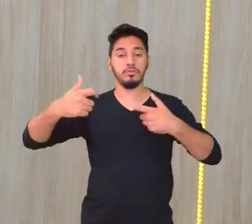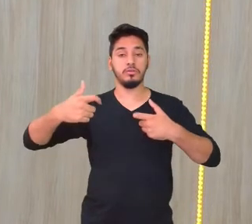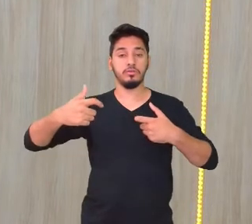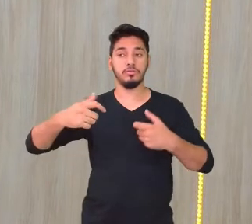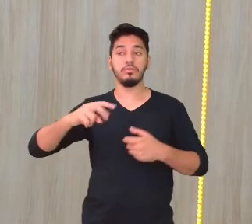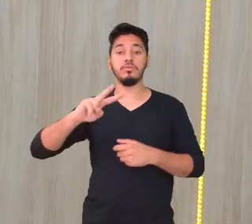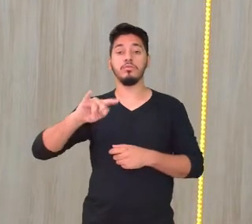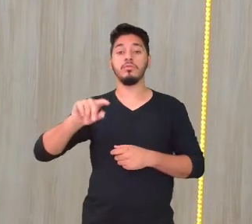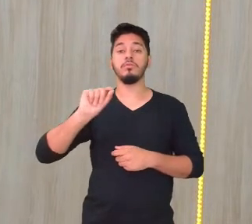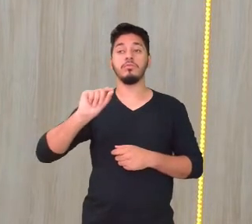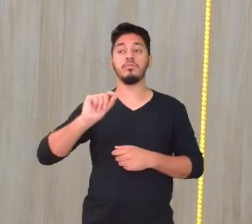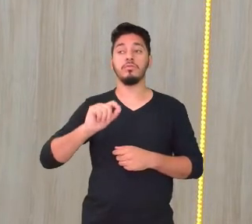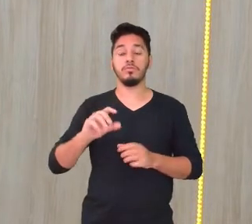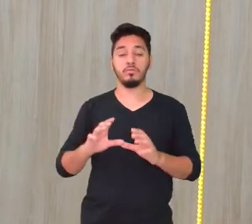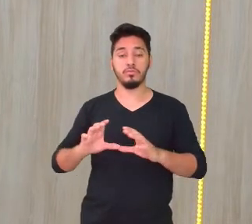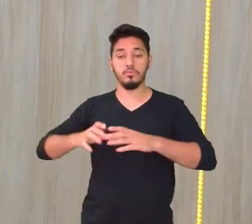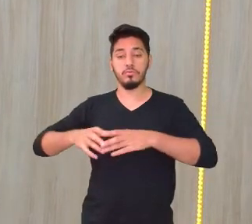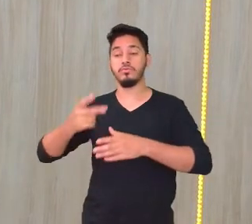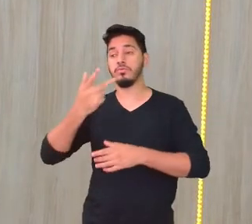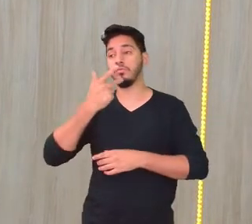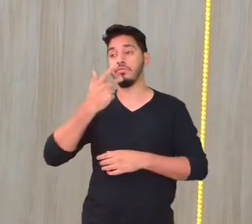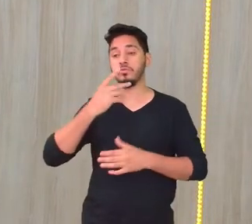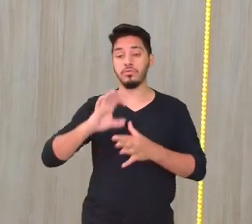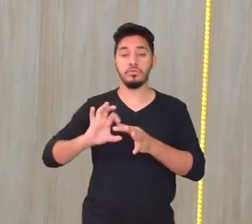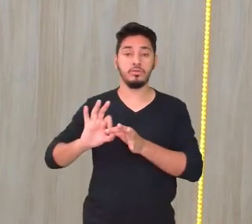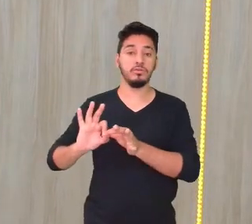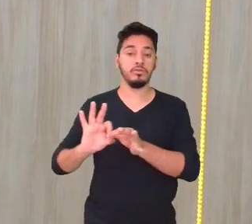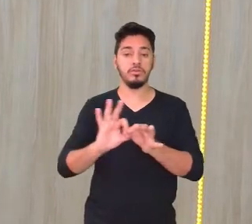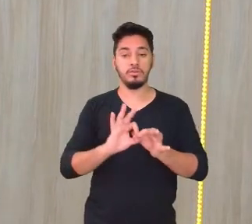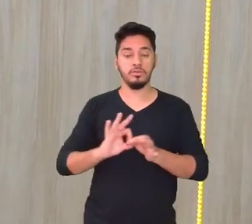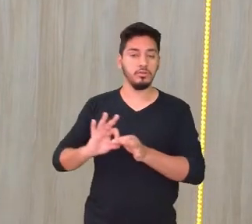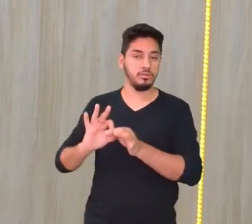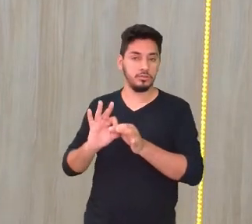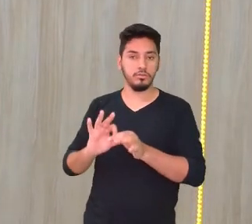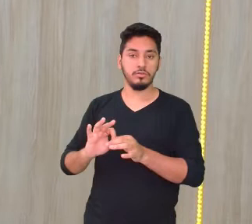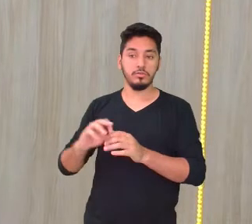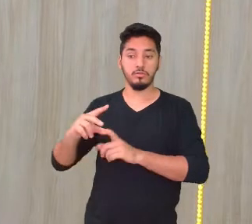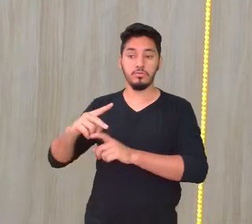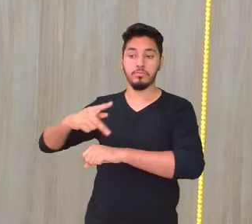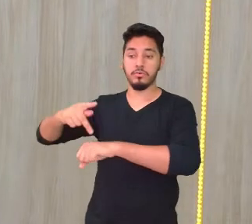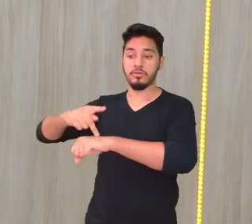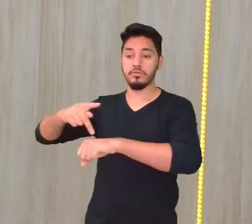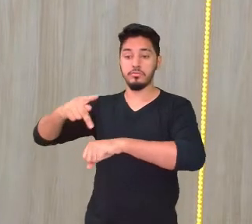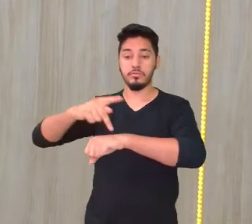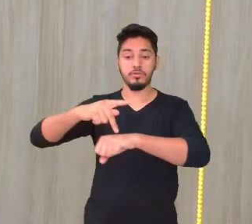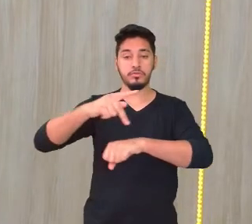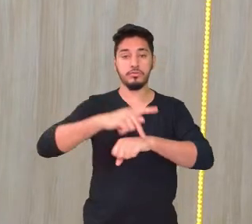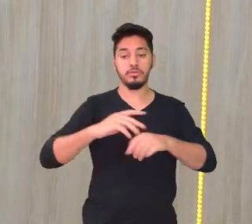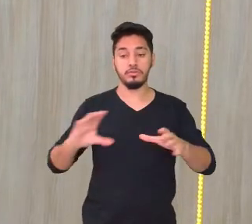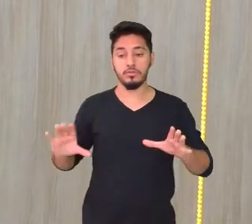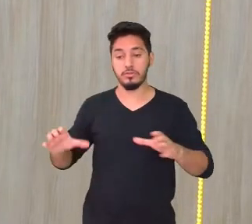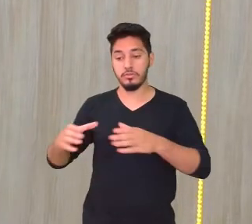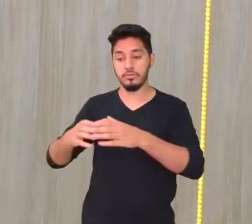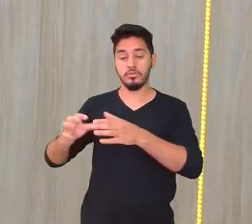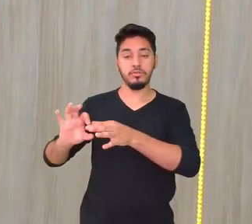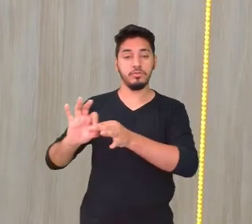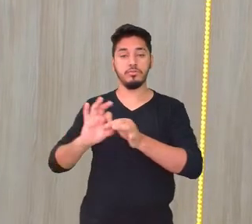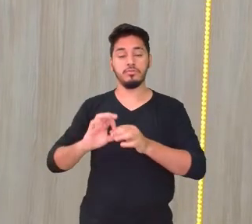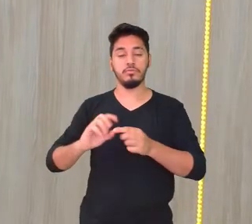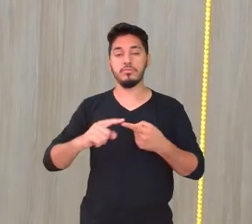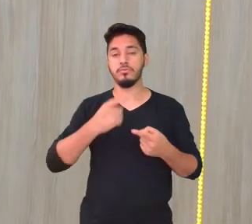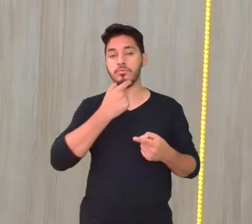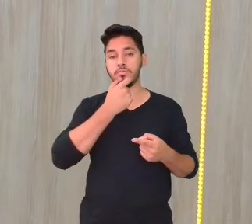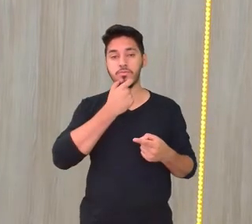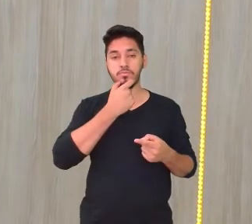se tornar no grupo que a gente chama de aliados, né, as nações aliadas. Então a gente vai ter ali, ó, vamos ter